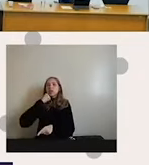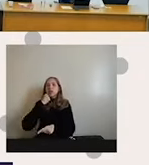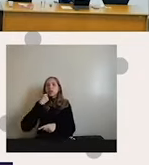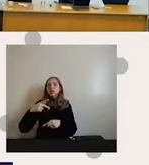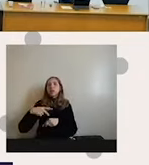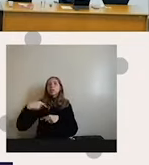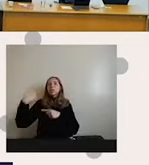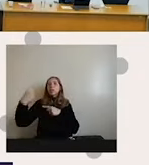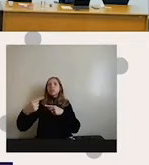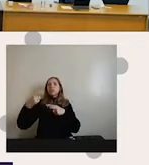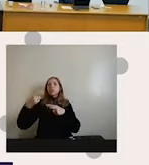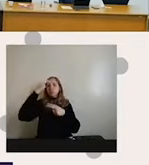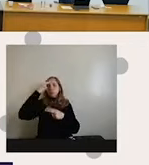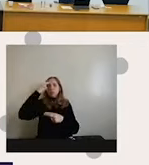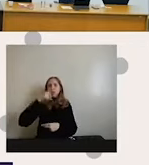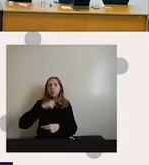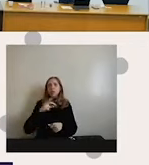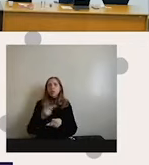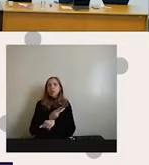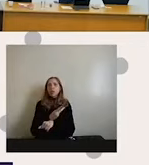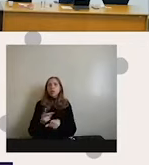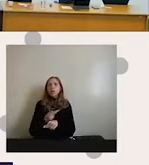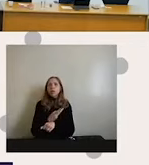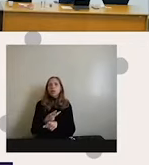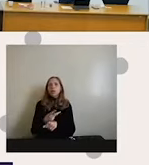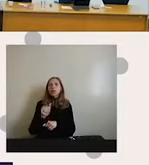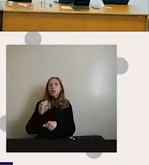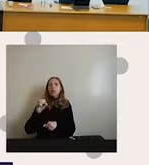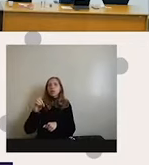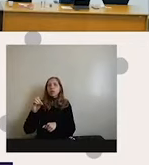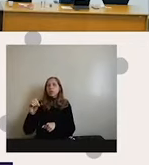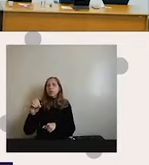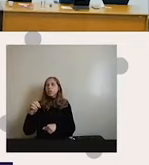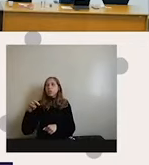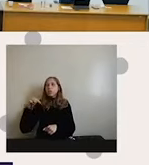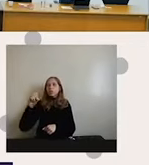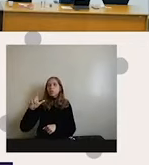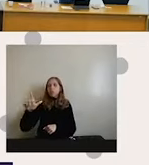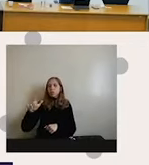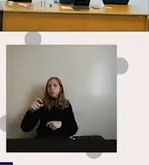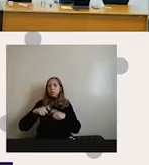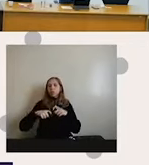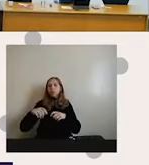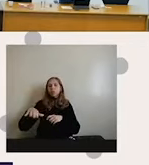de violência, de assédio moral e sexual envolvido. Mais de 60% no caso